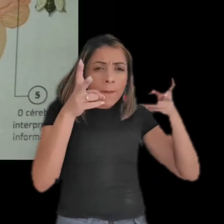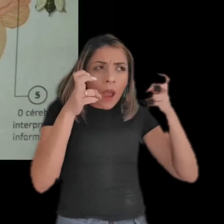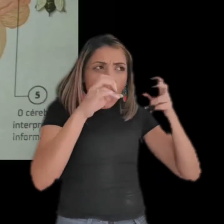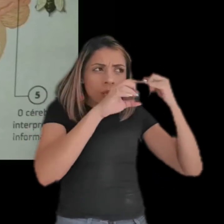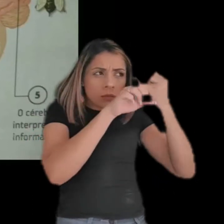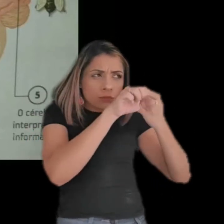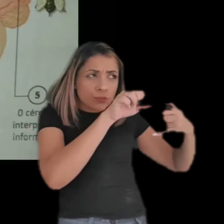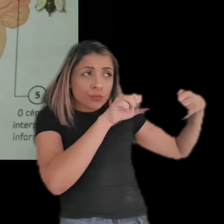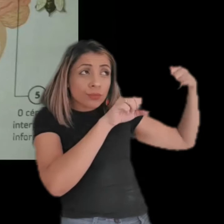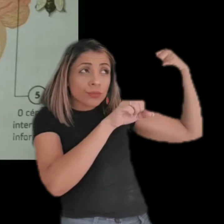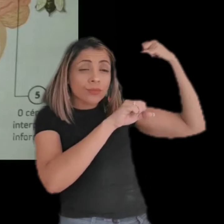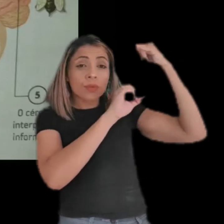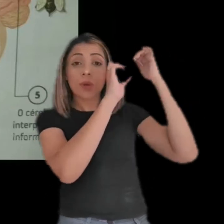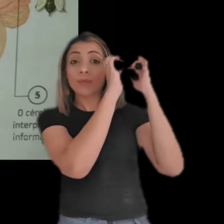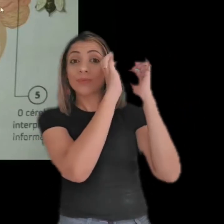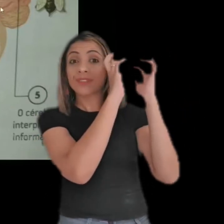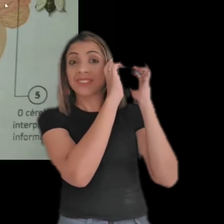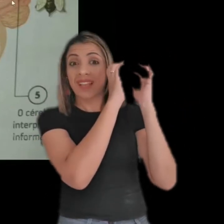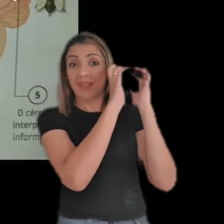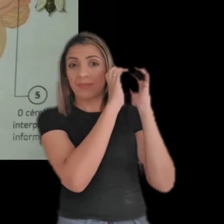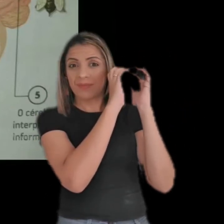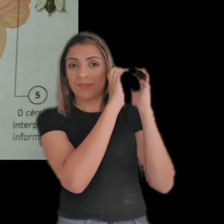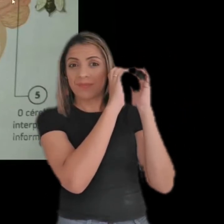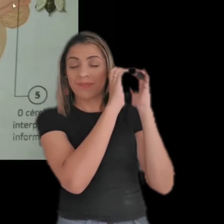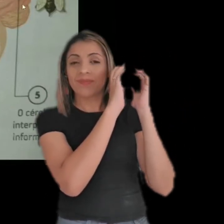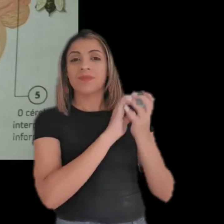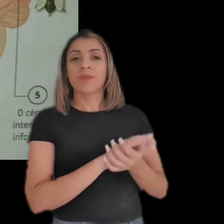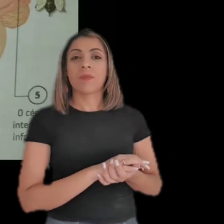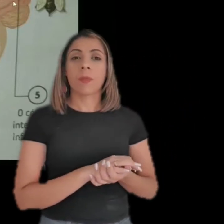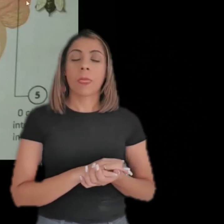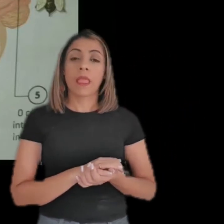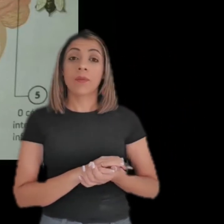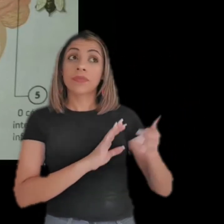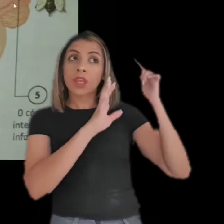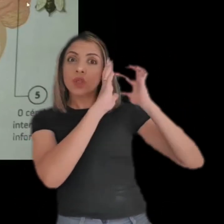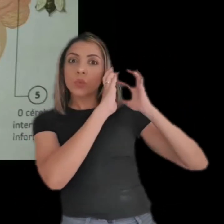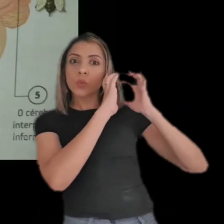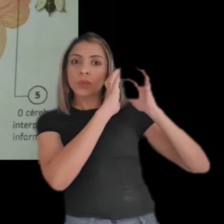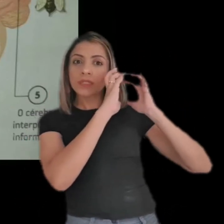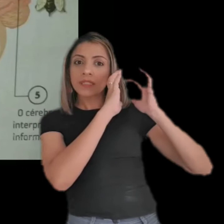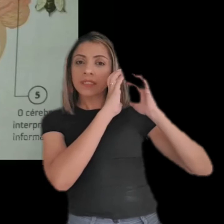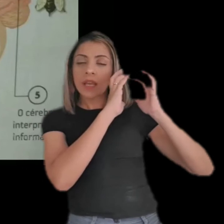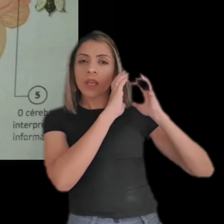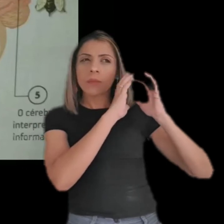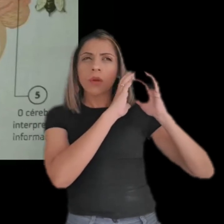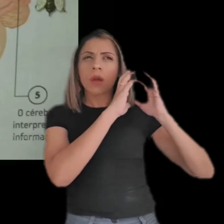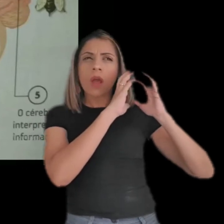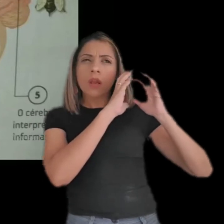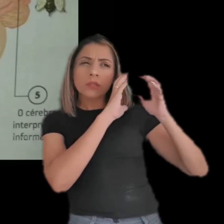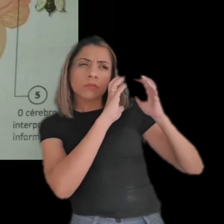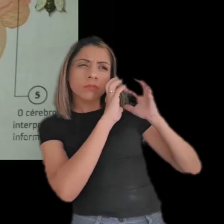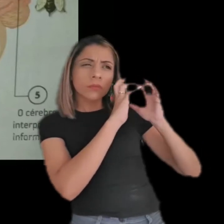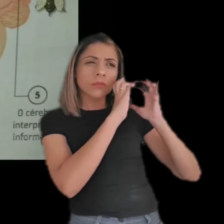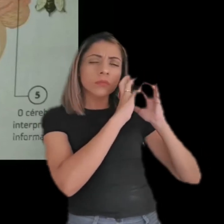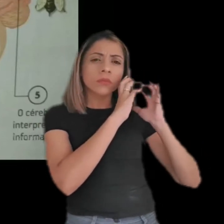ser levados pelo nervo óptico até o nosso cérebro. Aqui na parte posterior do cérebro, vai ser processado